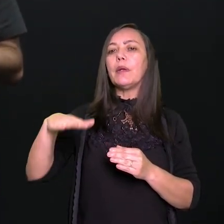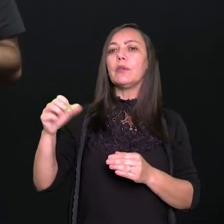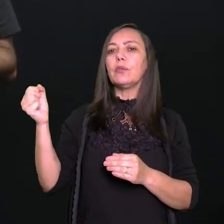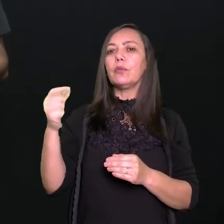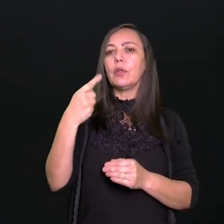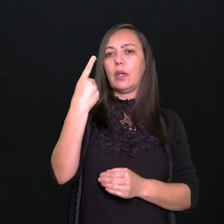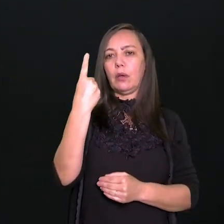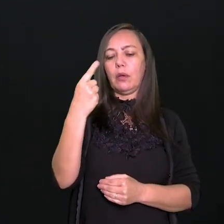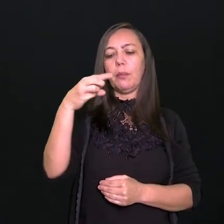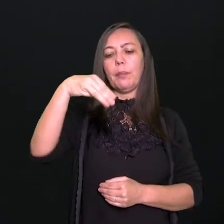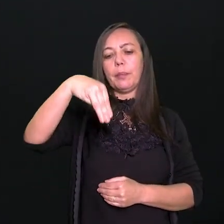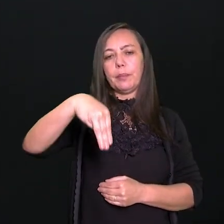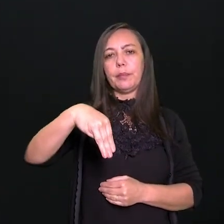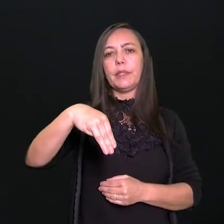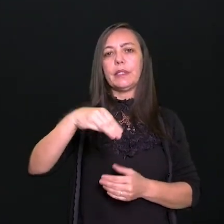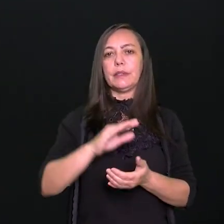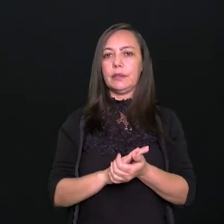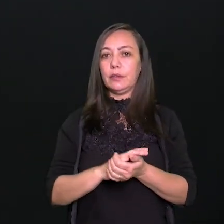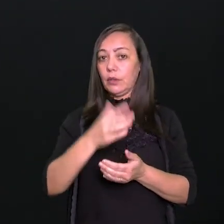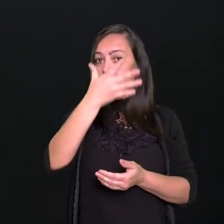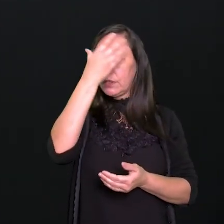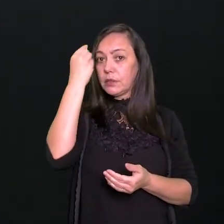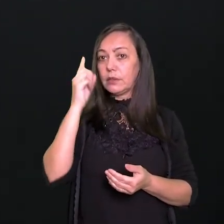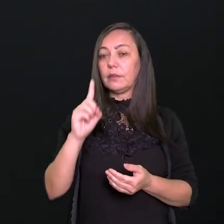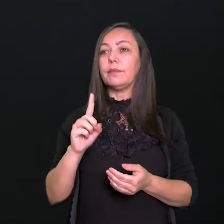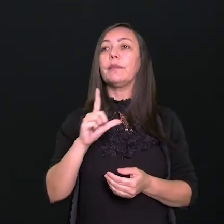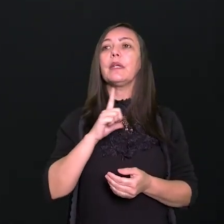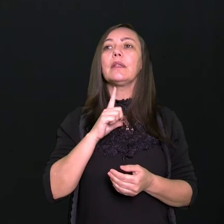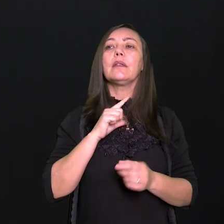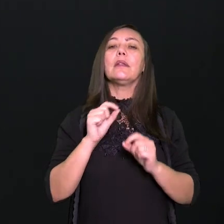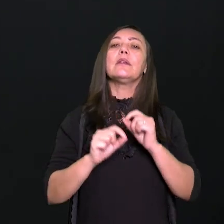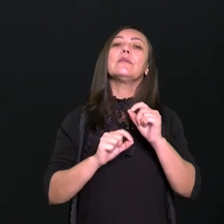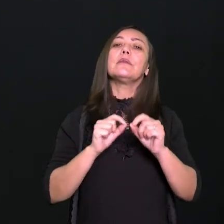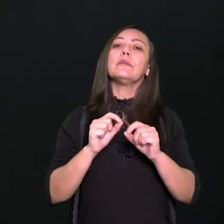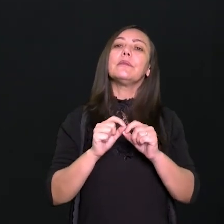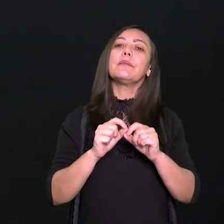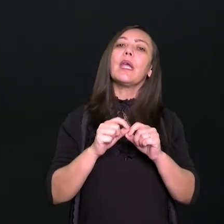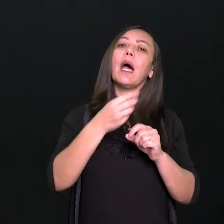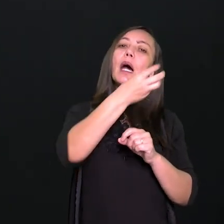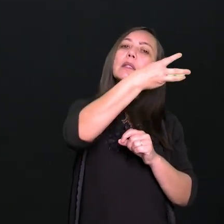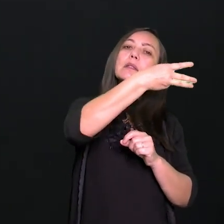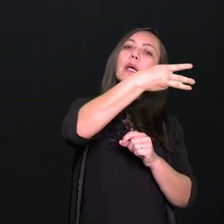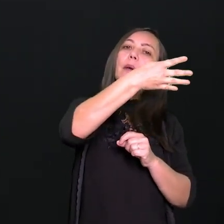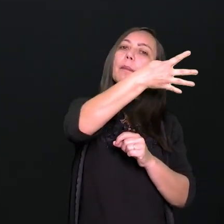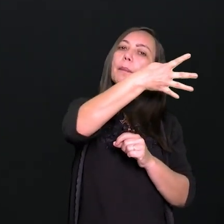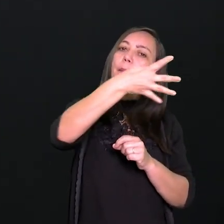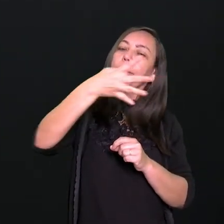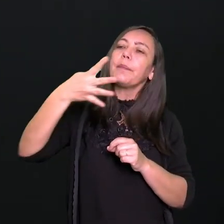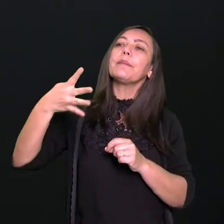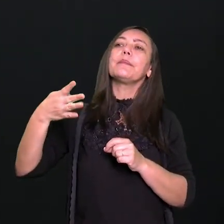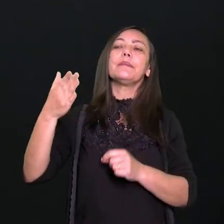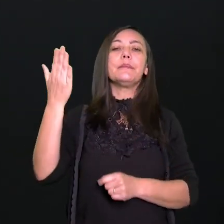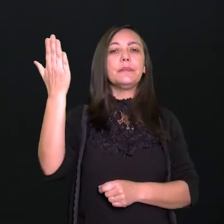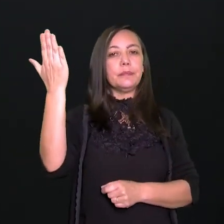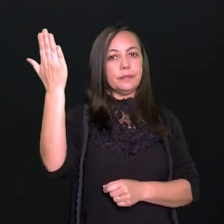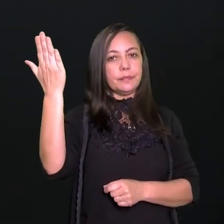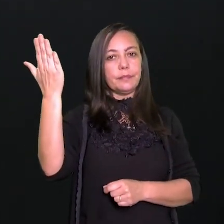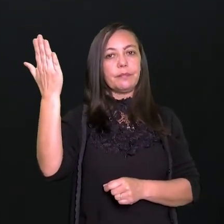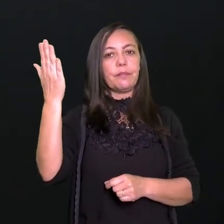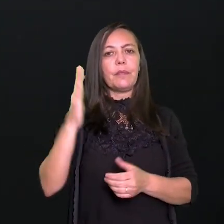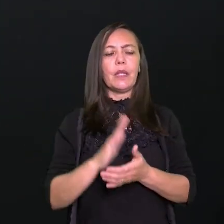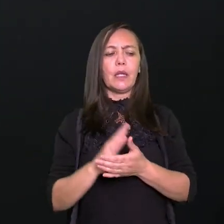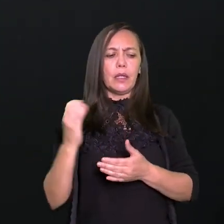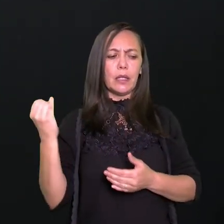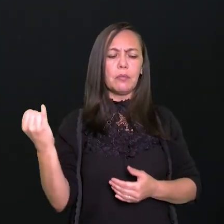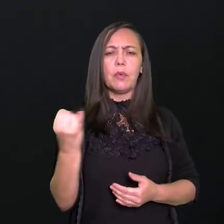que 1 metro. Legal, pessoal? E também não se esqueçam que nós temos aqui esta tabelinha, onde essa tabelinha ela